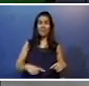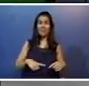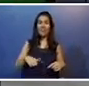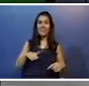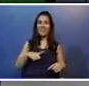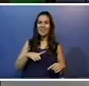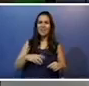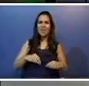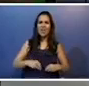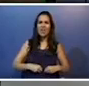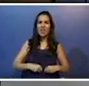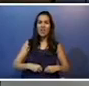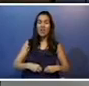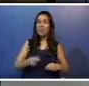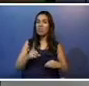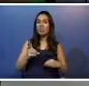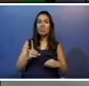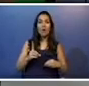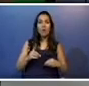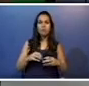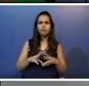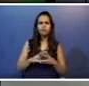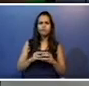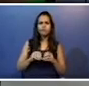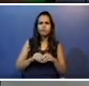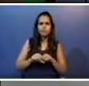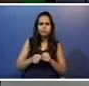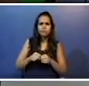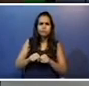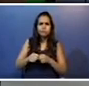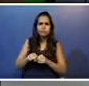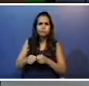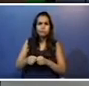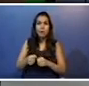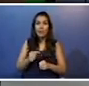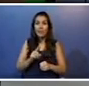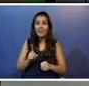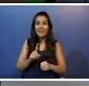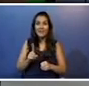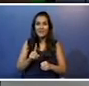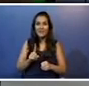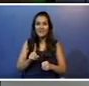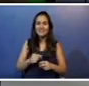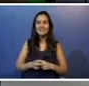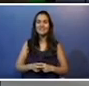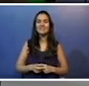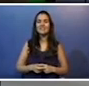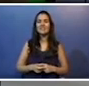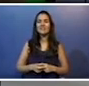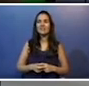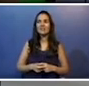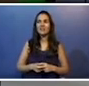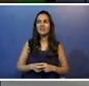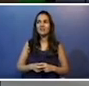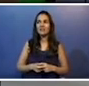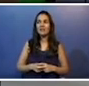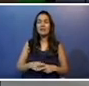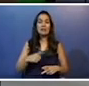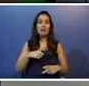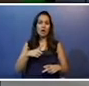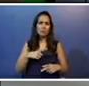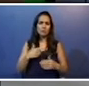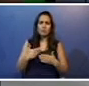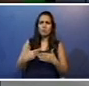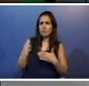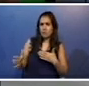sementes não são digeridas. Então, lá no estômago, dentro da barriguinha da ave, pode ser que